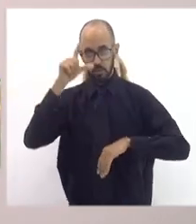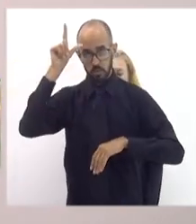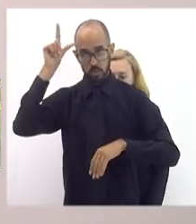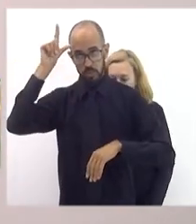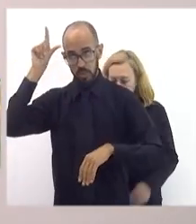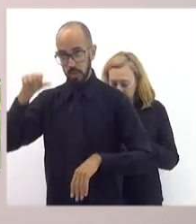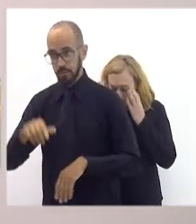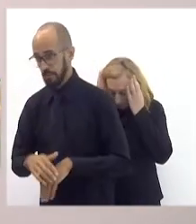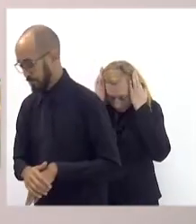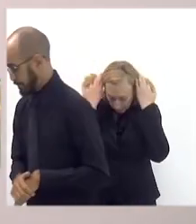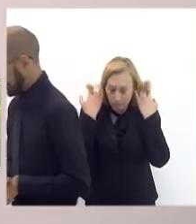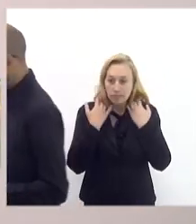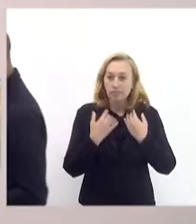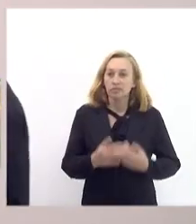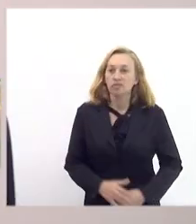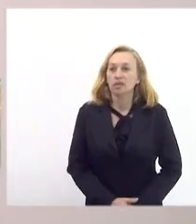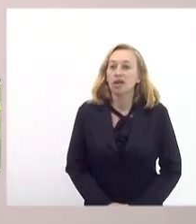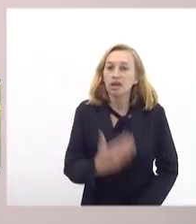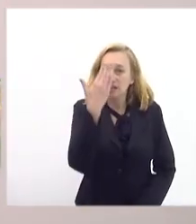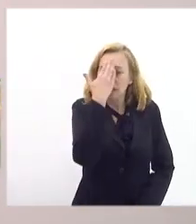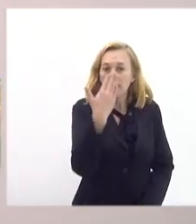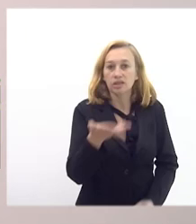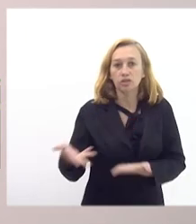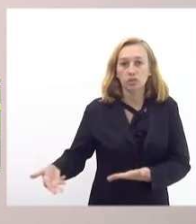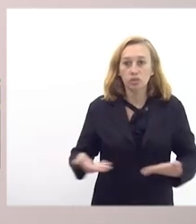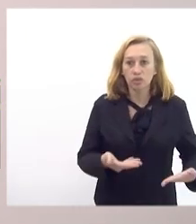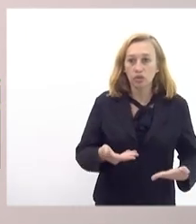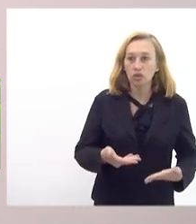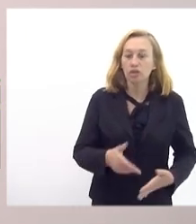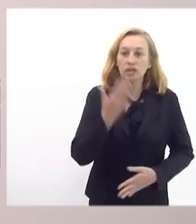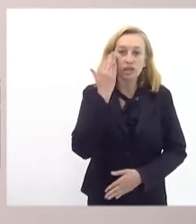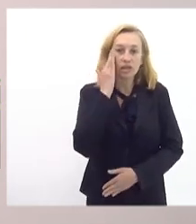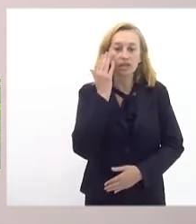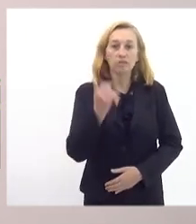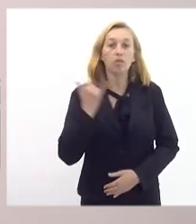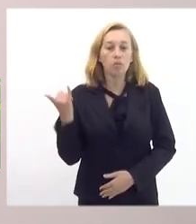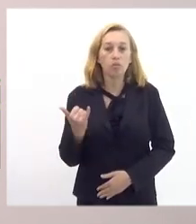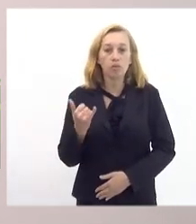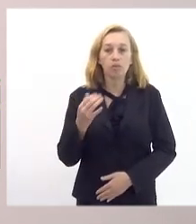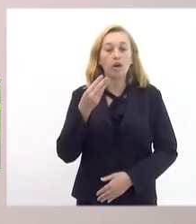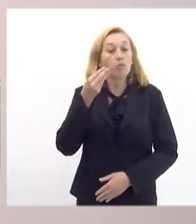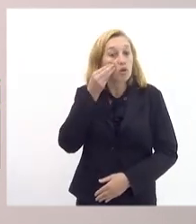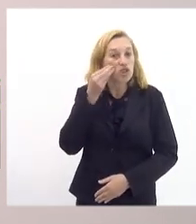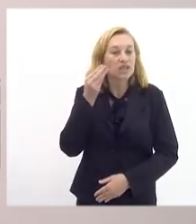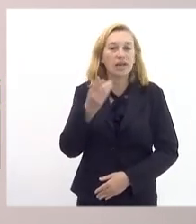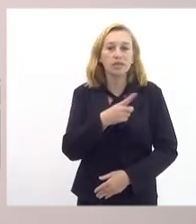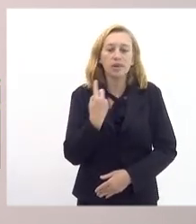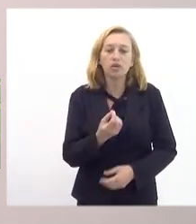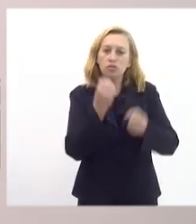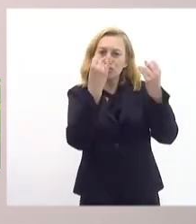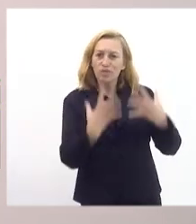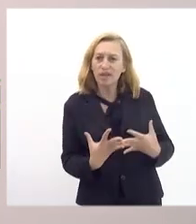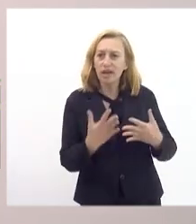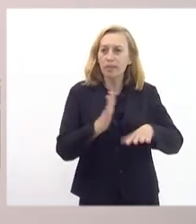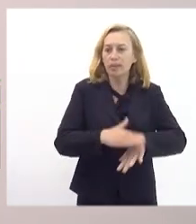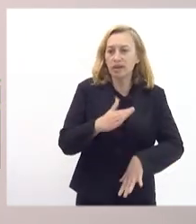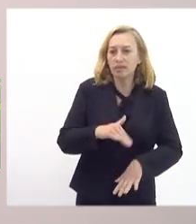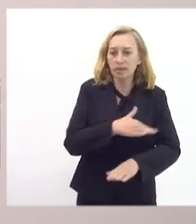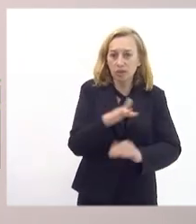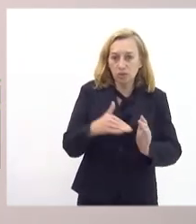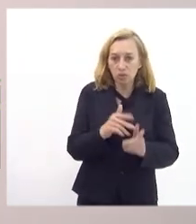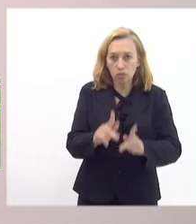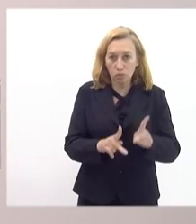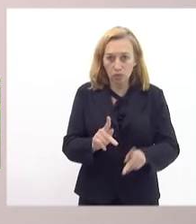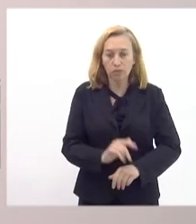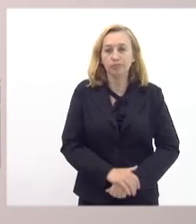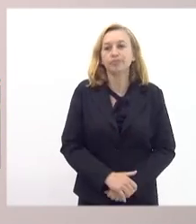Luiz Paulo tá e a gente agradece o convite que a gente entende que é sempre uma oportunidade para gente esclarecer para a sociedade alguns